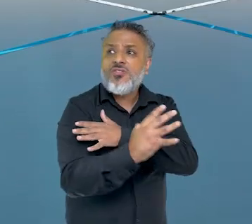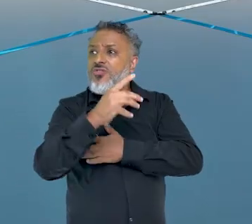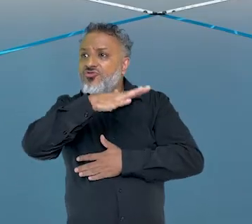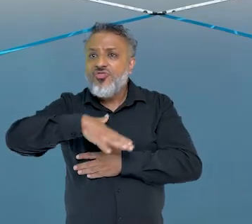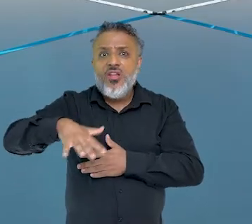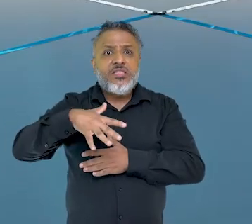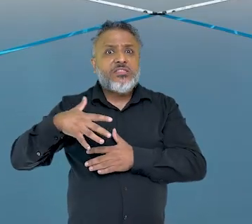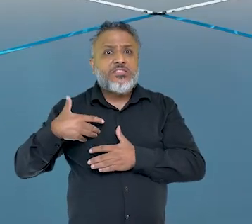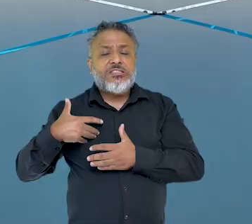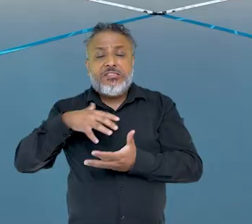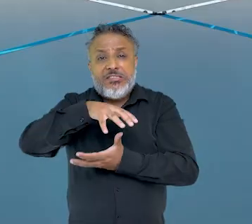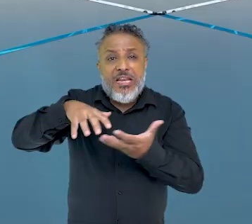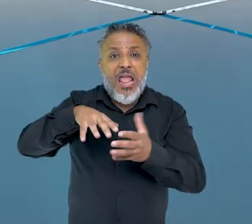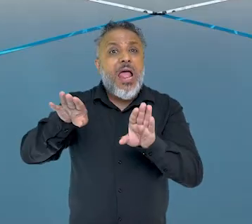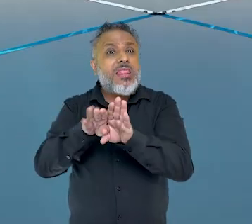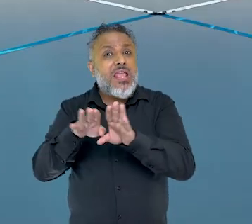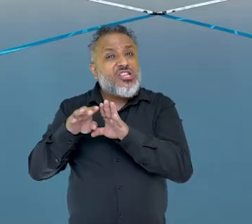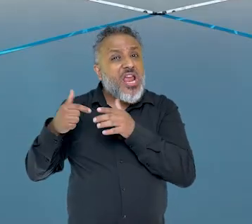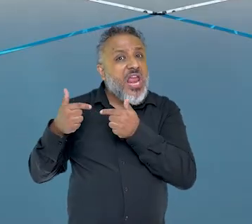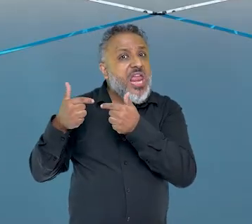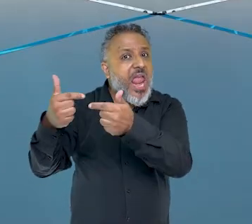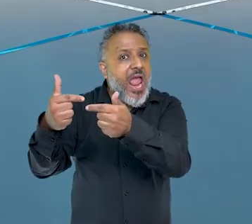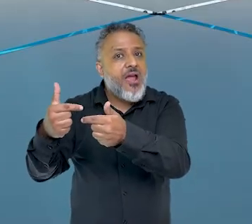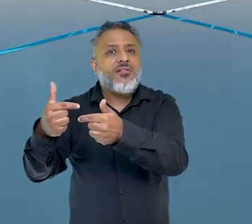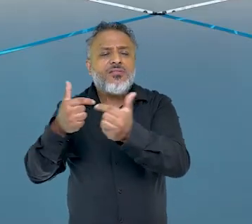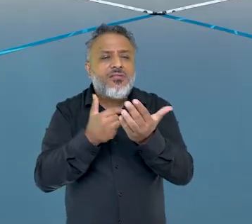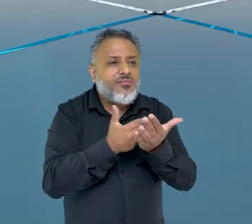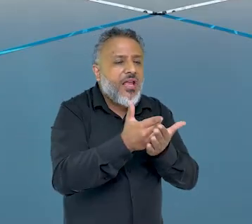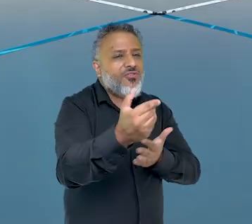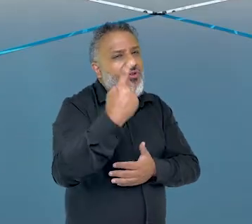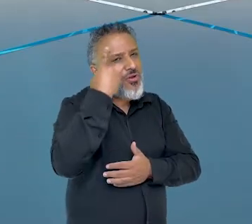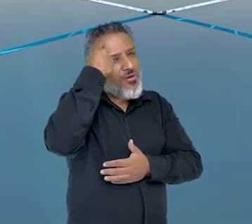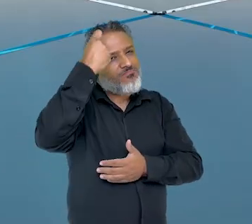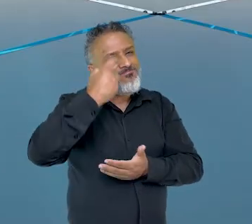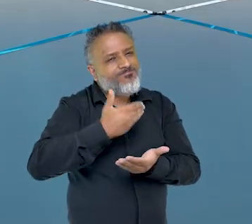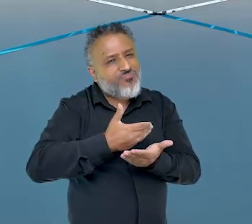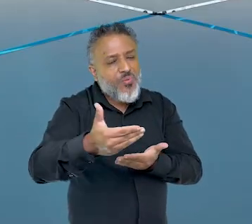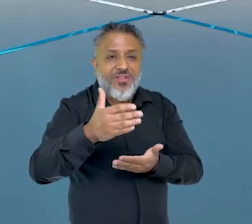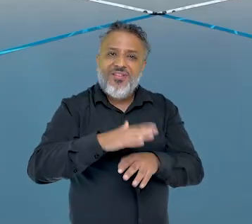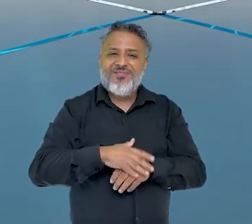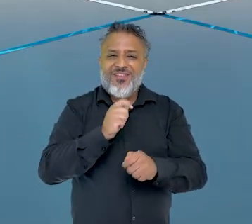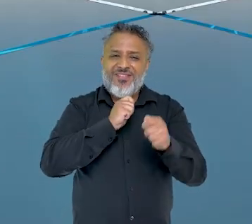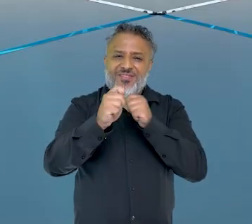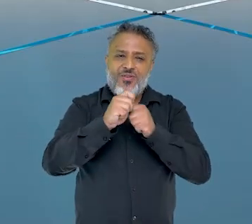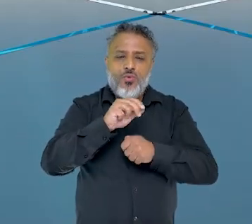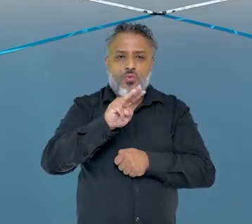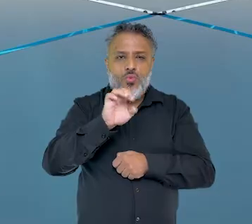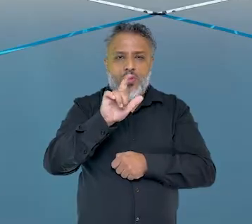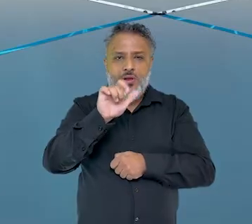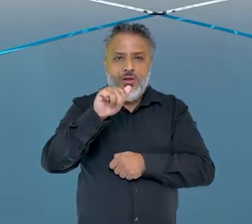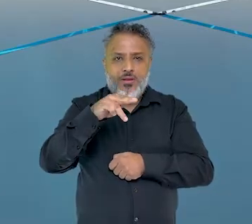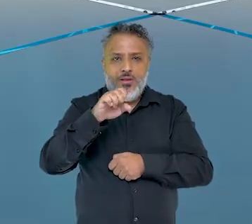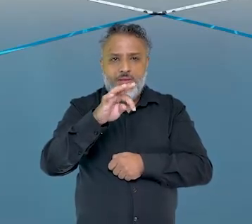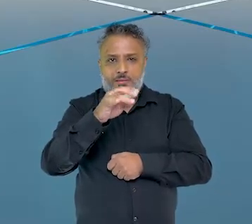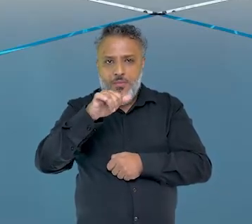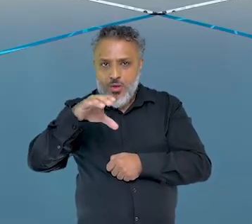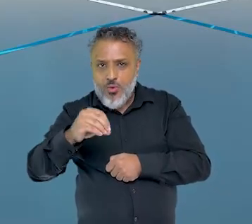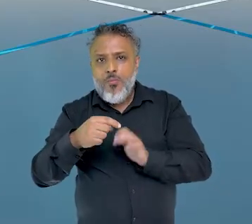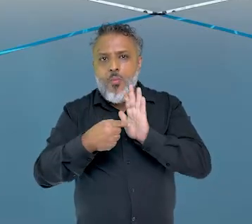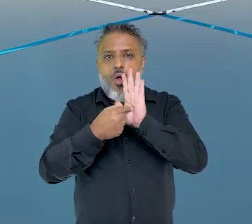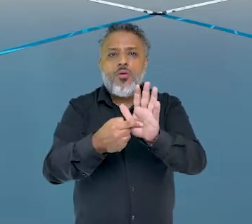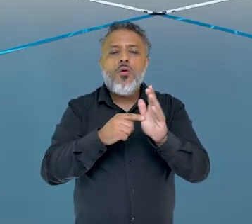de guerras. A ideia é recomeçar. Nesta reportagem, William Nascimento mostra como o Brasil lida